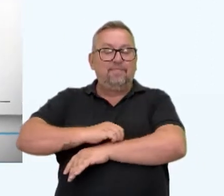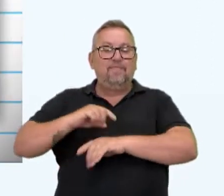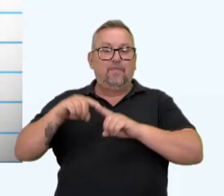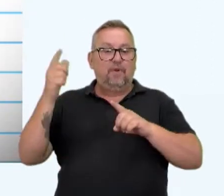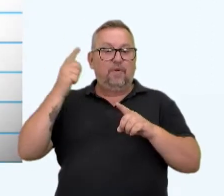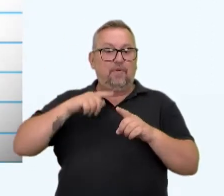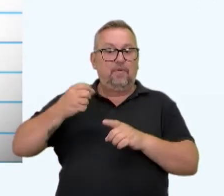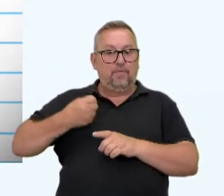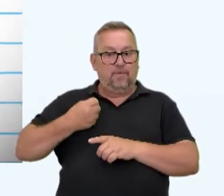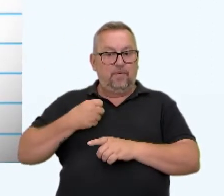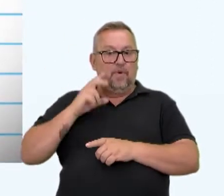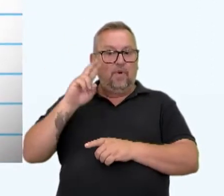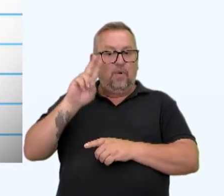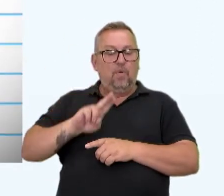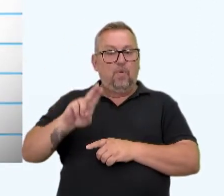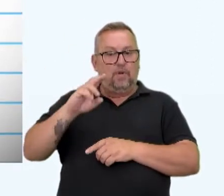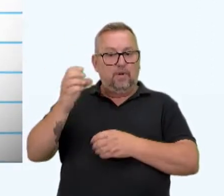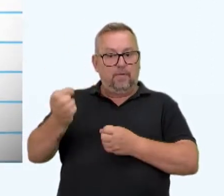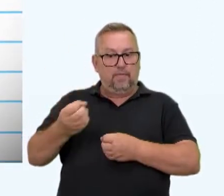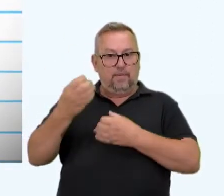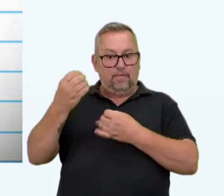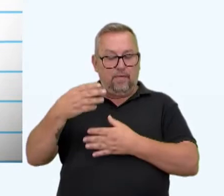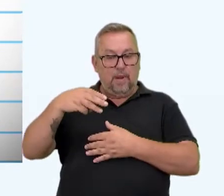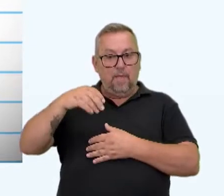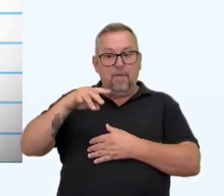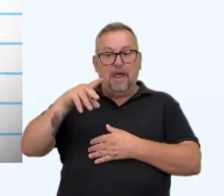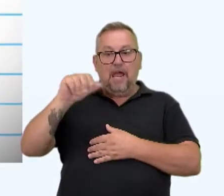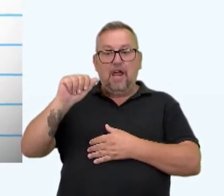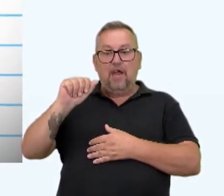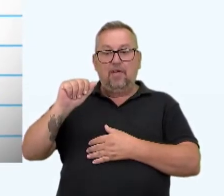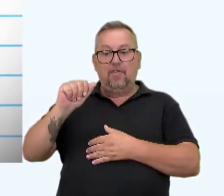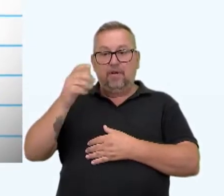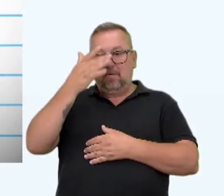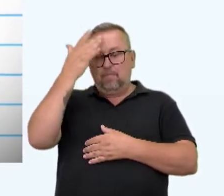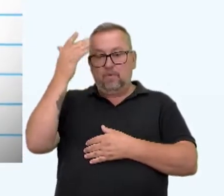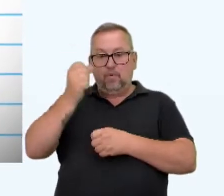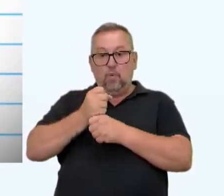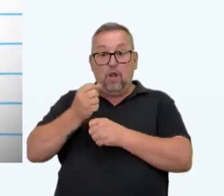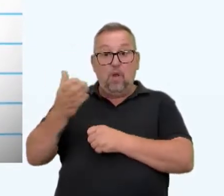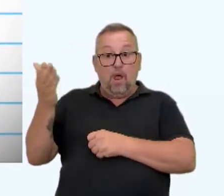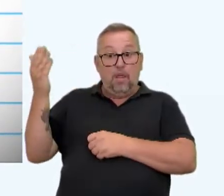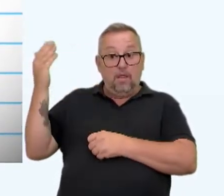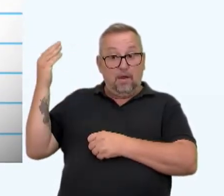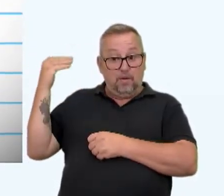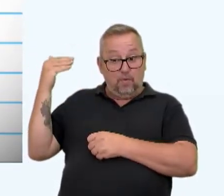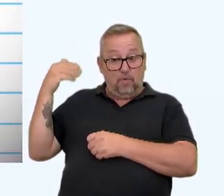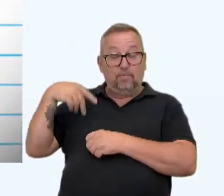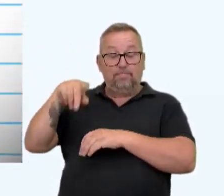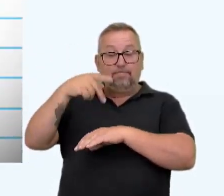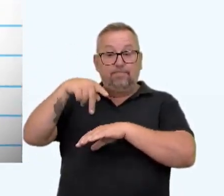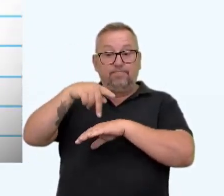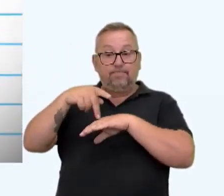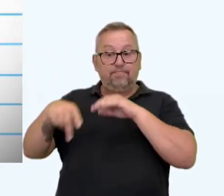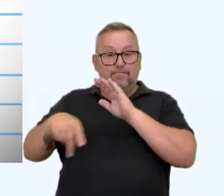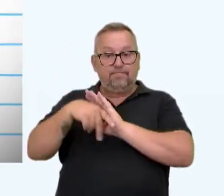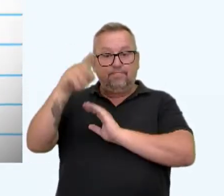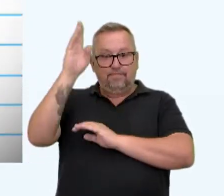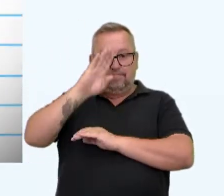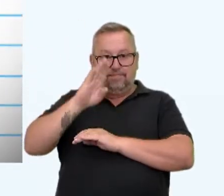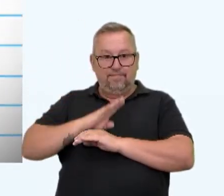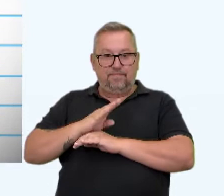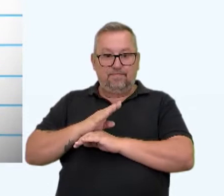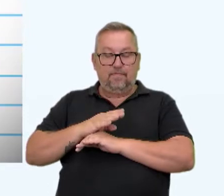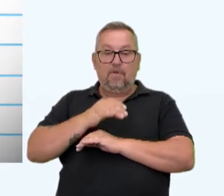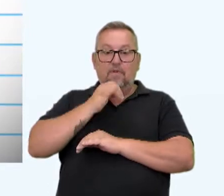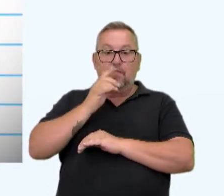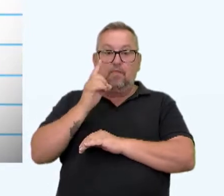são usadas informações sobre a média de idade em que as pessoas morreram no ano anterior em nosso país. Para os brasileiros nascidos